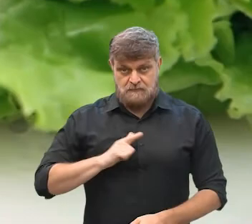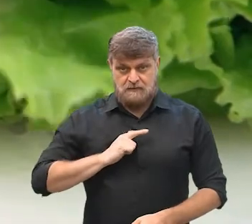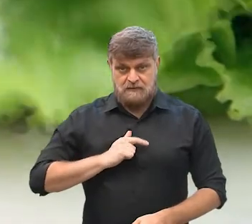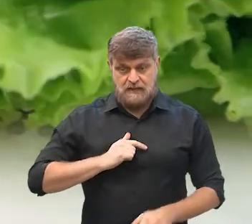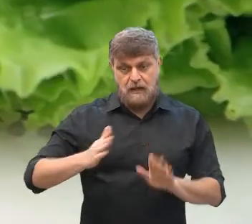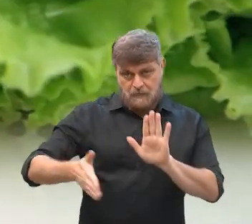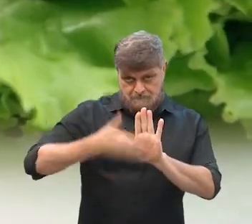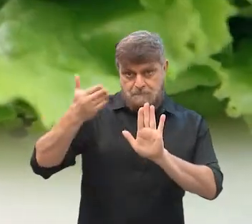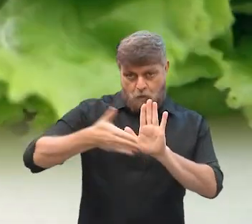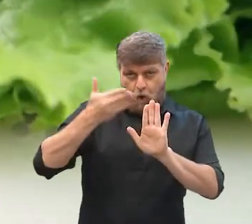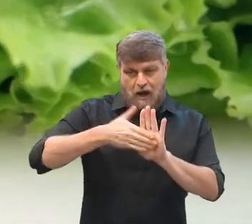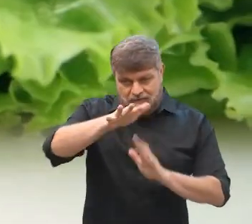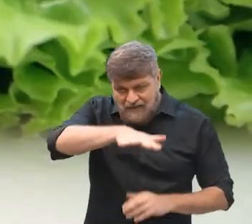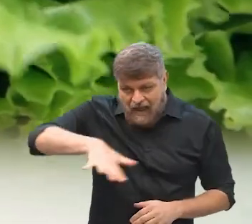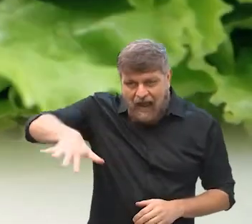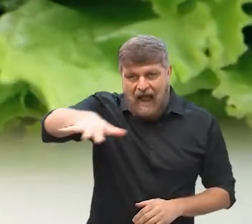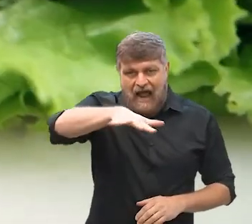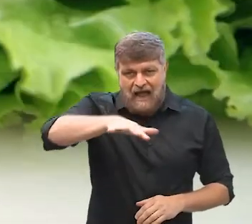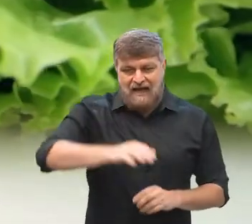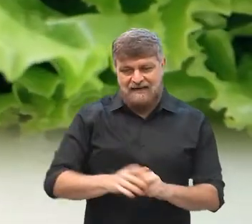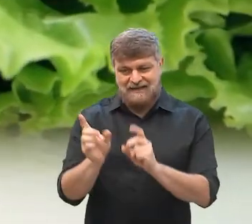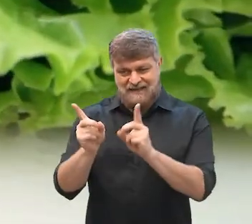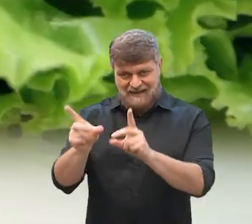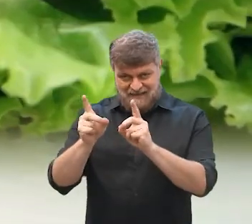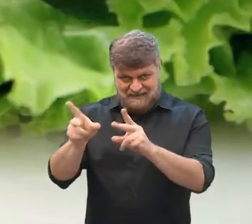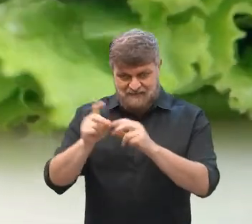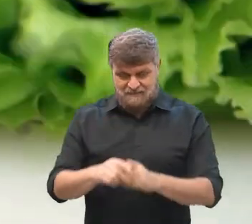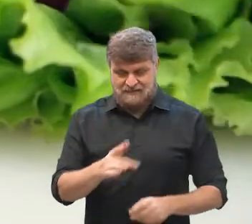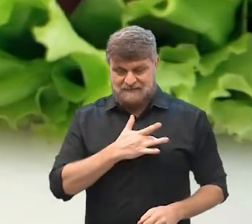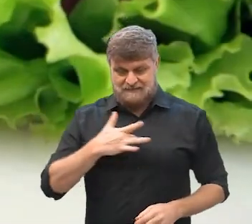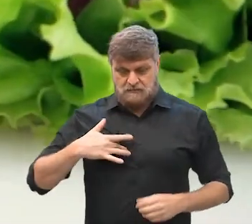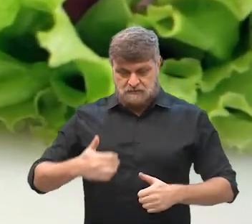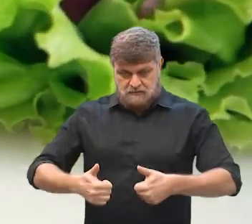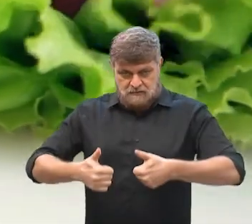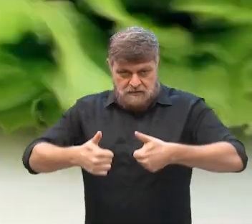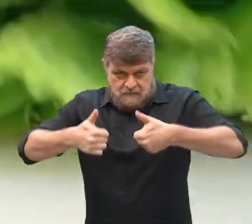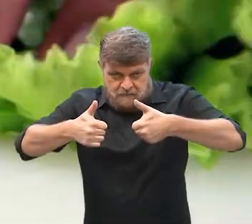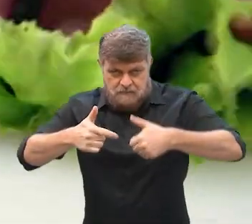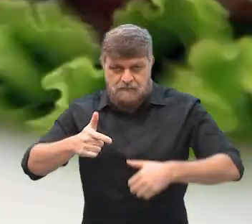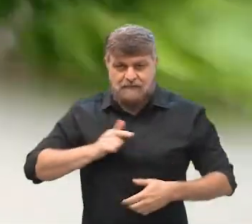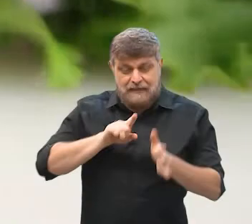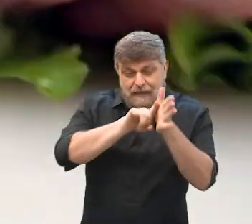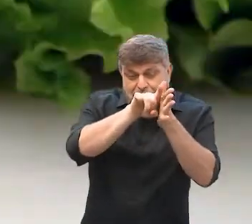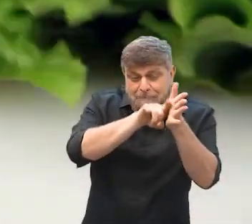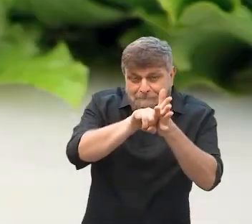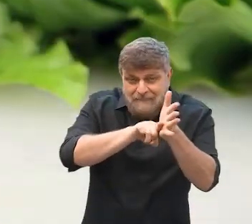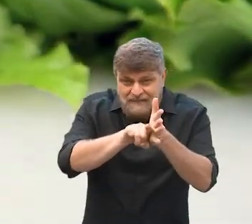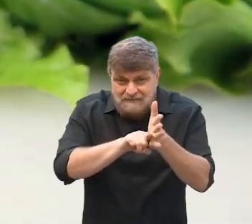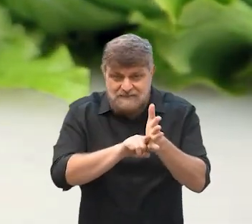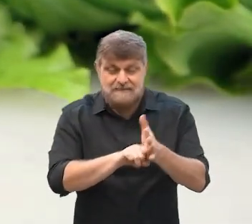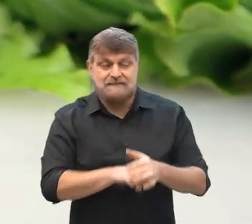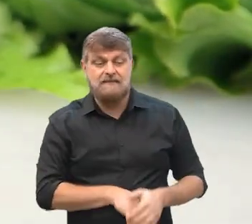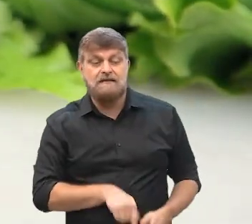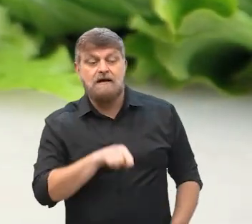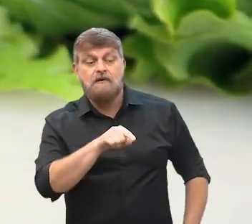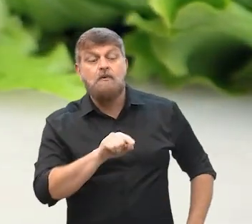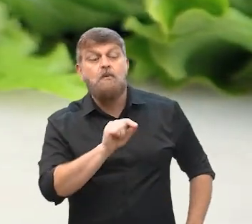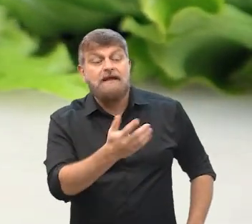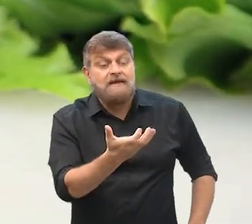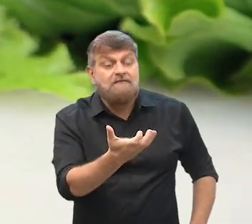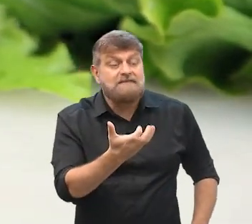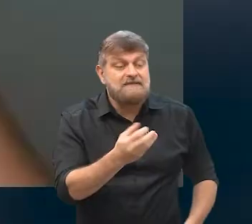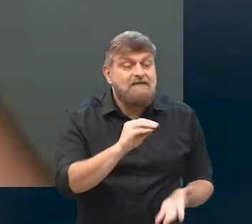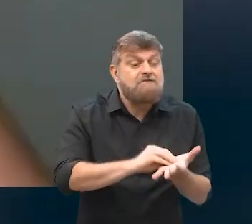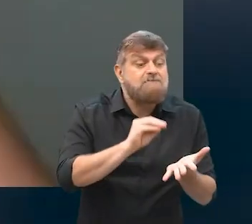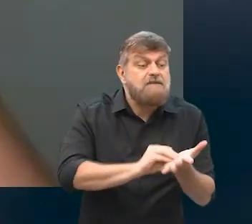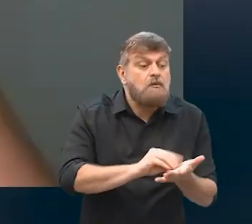tendência forte de mercado, a minha principal recomendação é fazer uma pesquisa, perguntar para o seu cliente o que ele sente